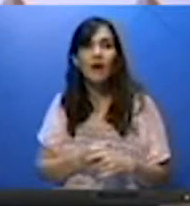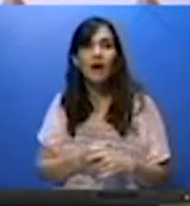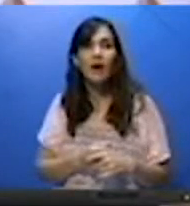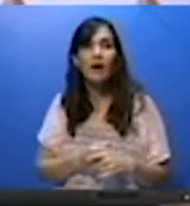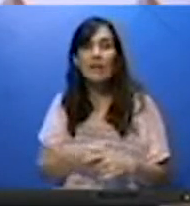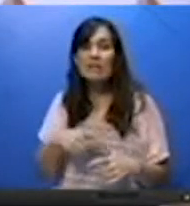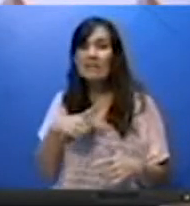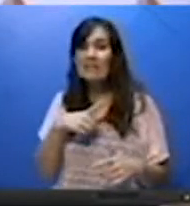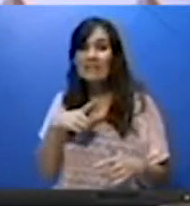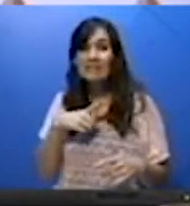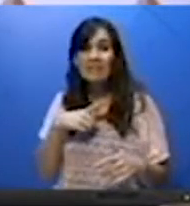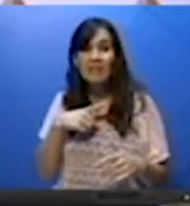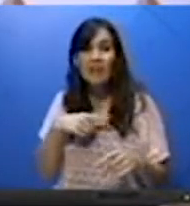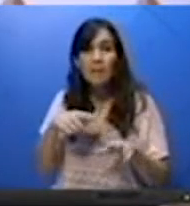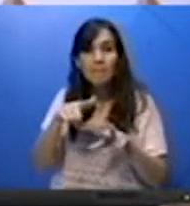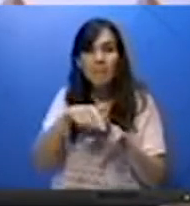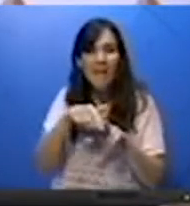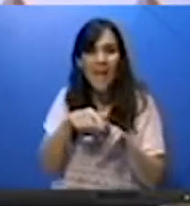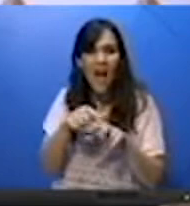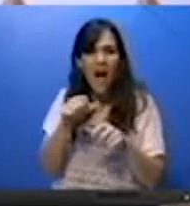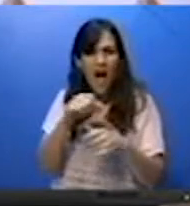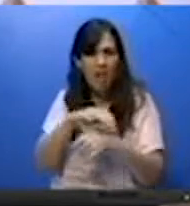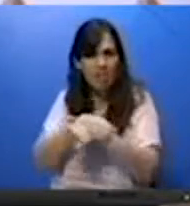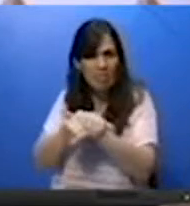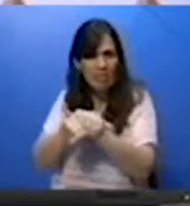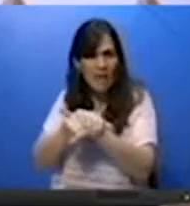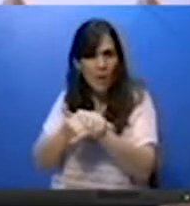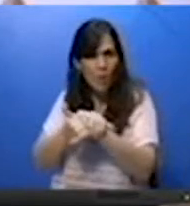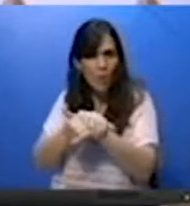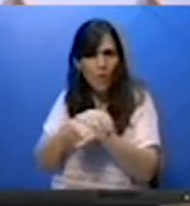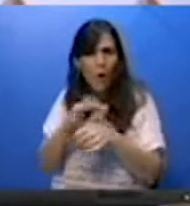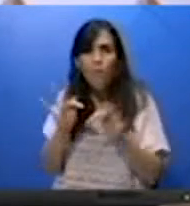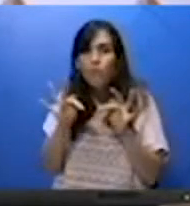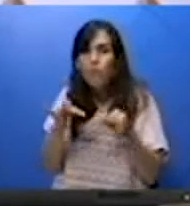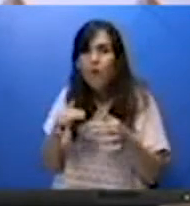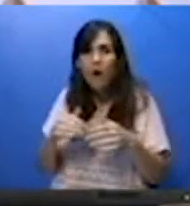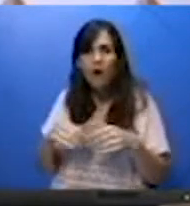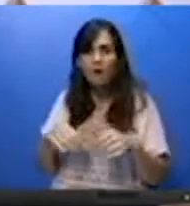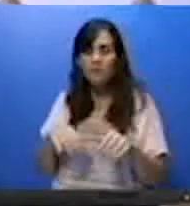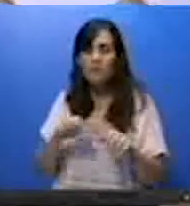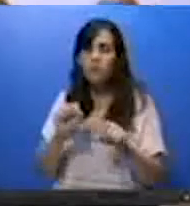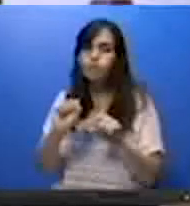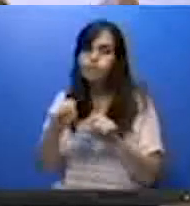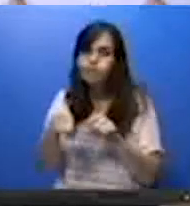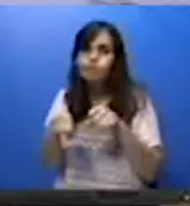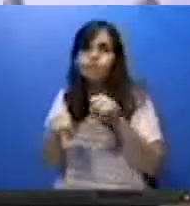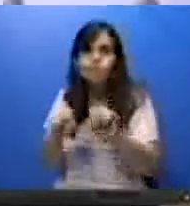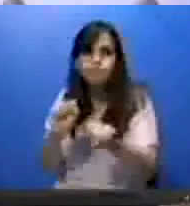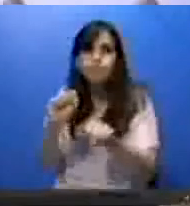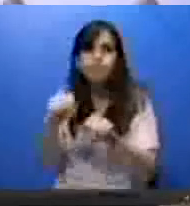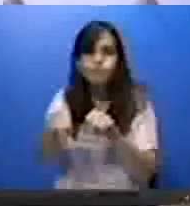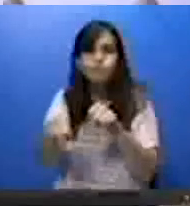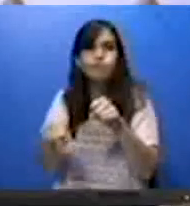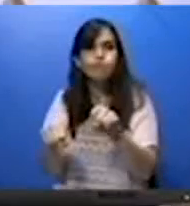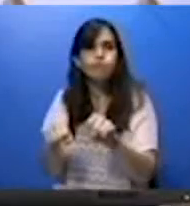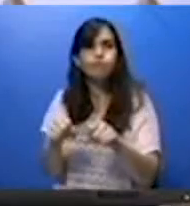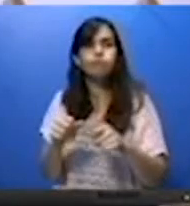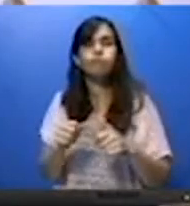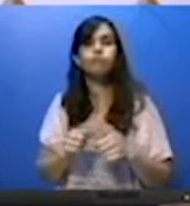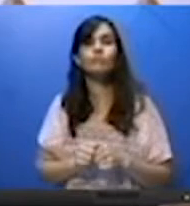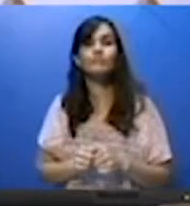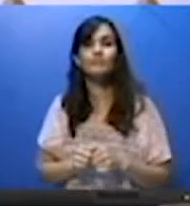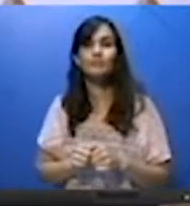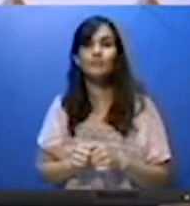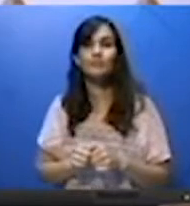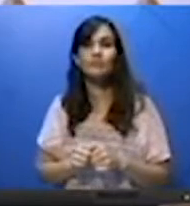no fundo tá festa para criança riscar tá bom então aqui nós vou voltar o